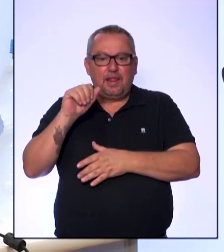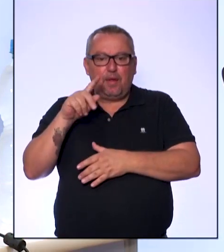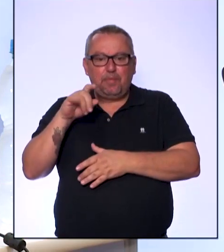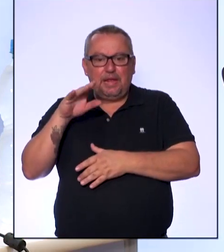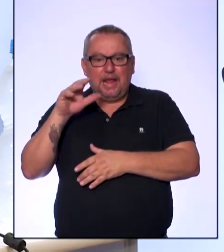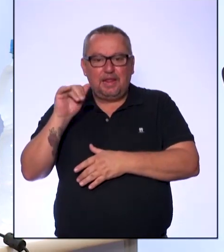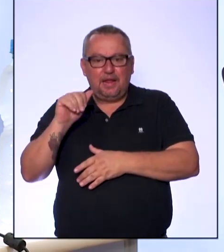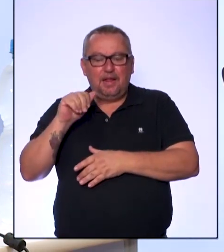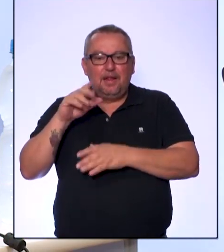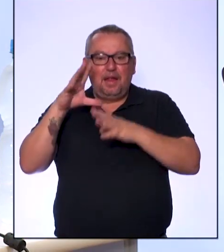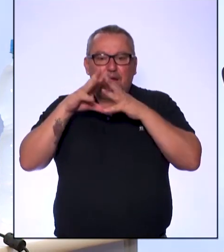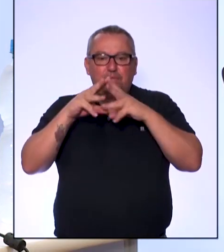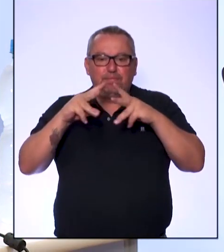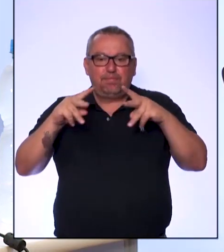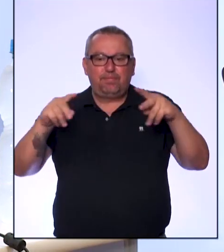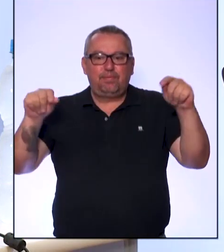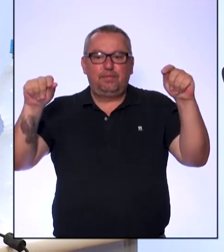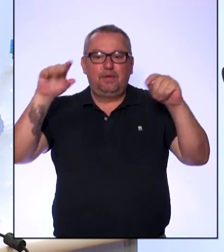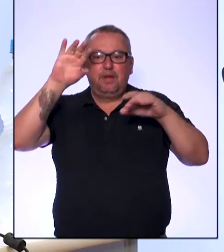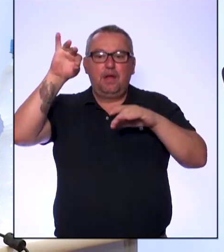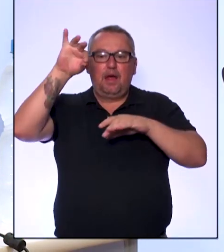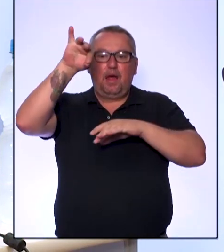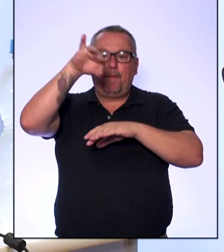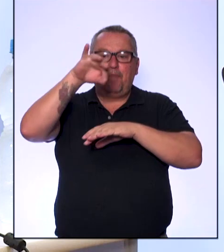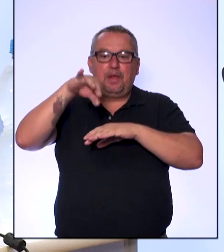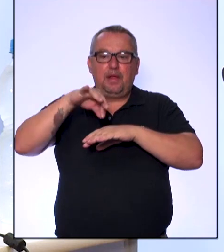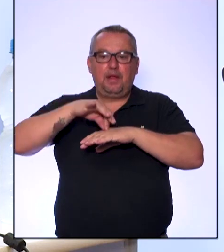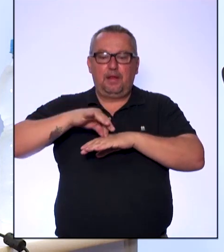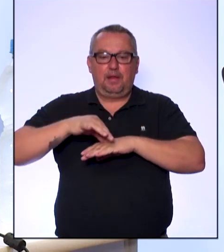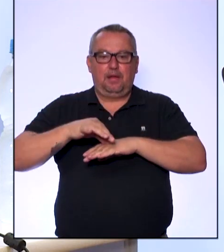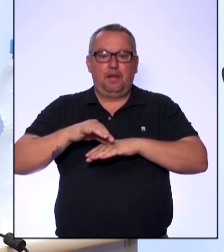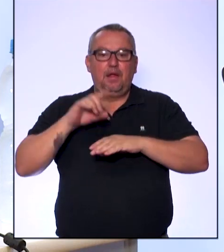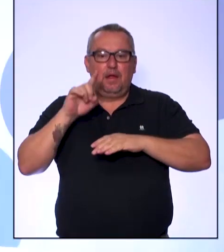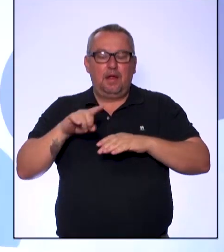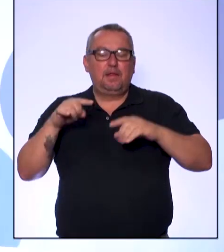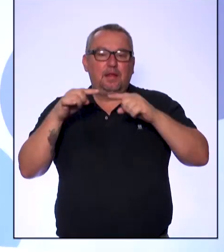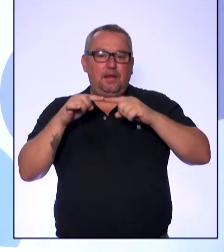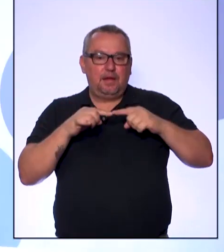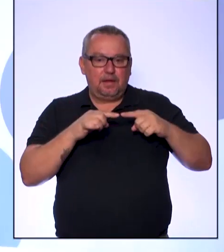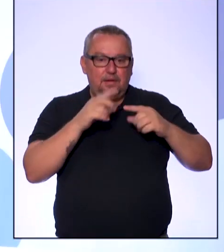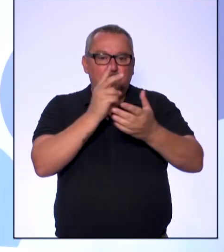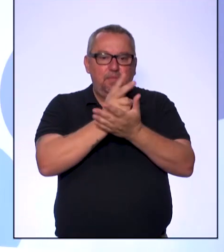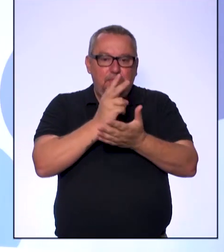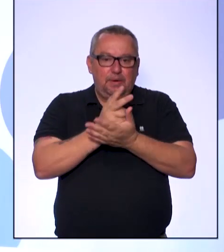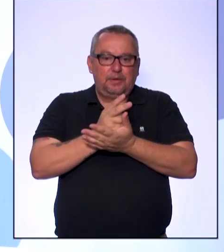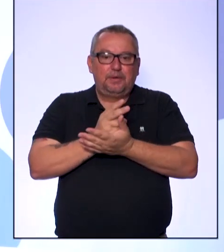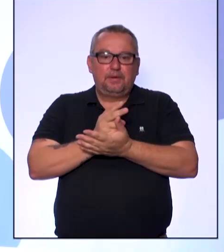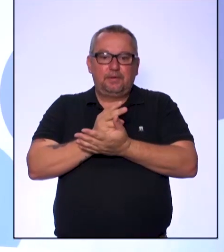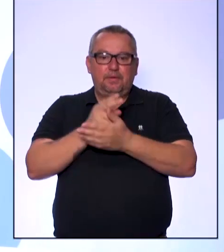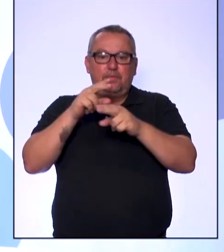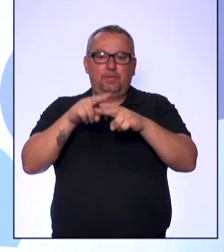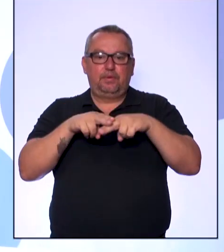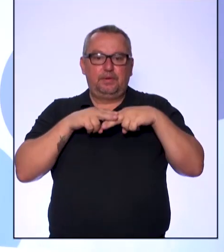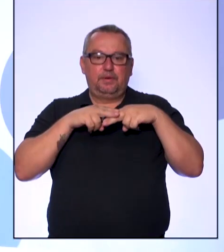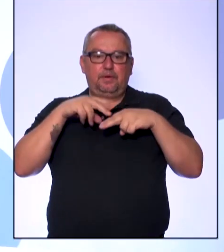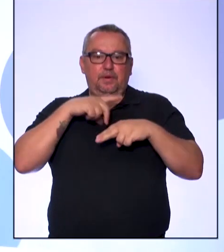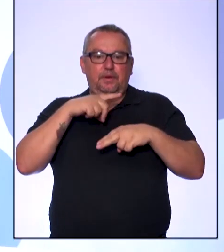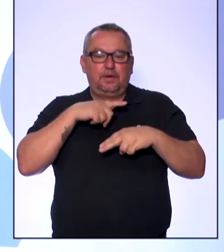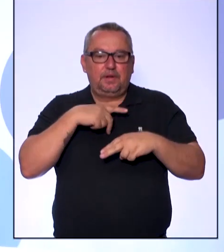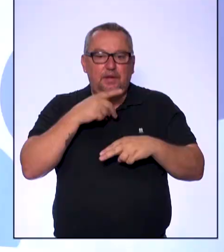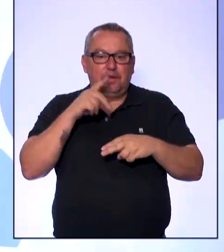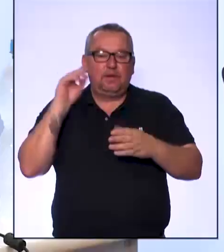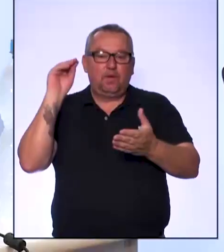das abelhas. Então, ele faz essa ligação mesmo da extinção das abelhas. Por isso que a autora